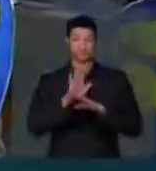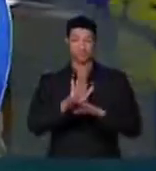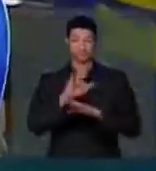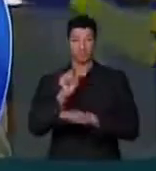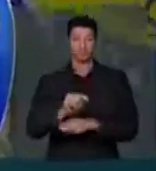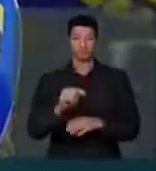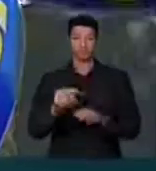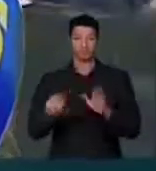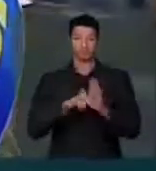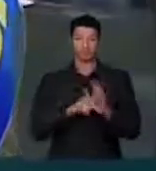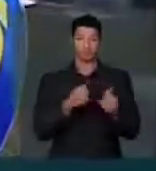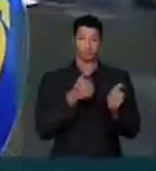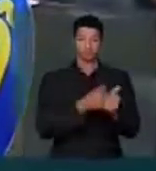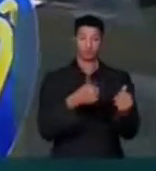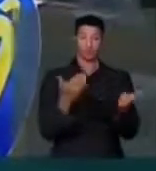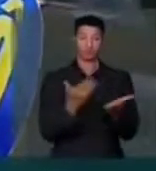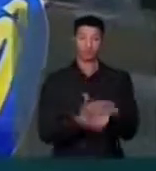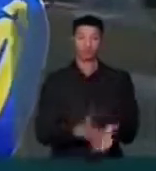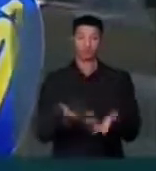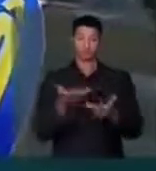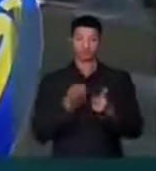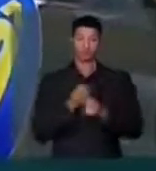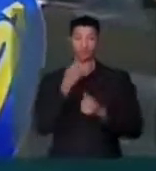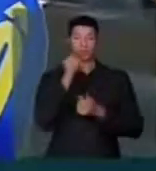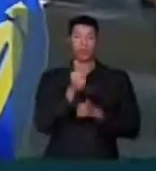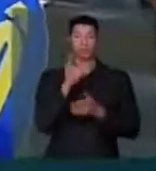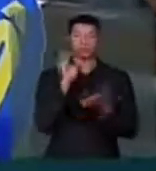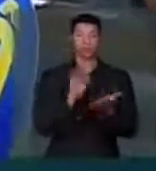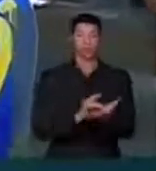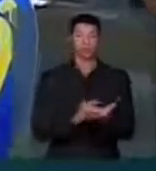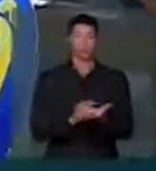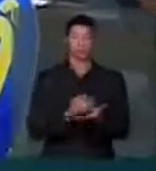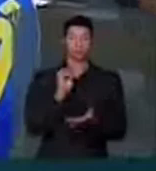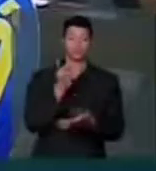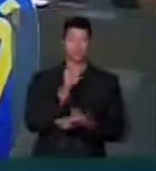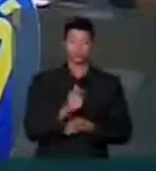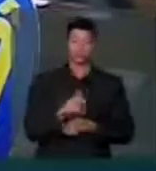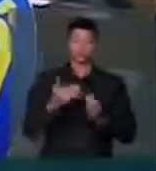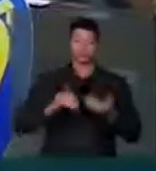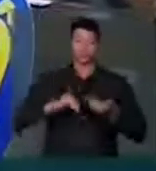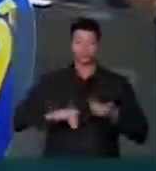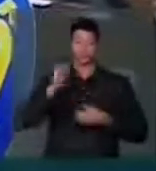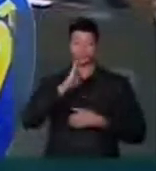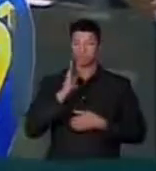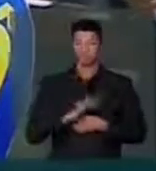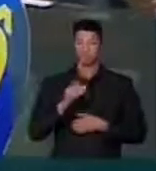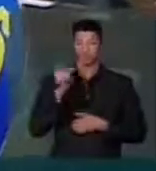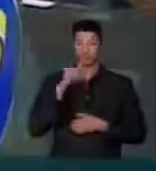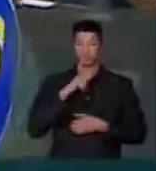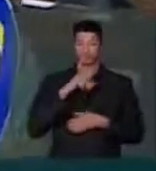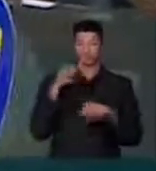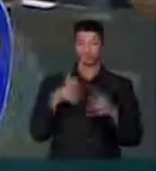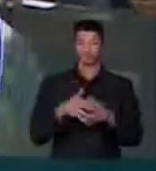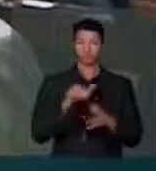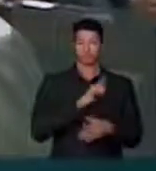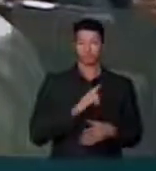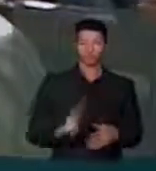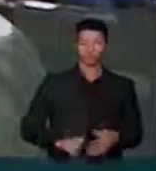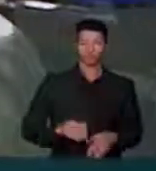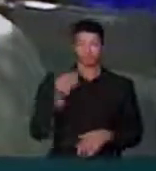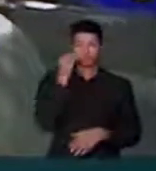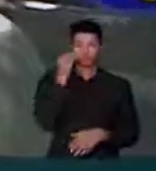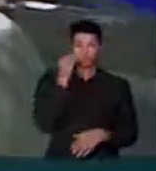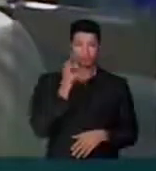que ia ser provisória e acabou se tornando quase definitiva, se não fosse o Congresso Nacional ter interrompido. O governo tentou